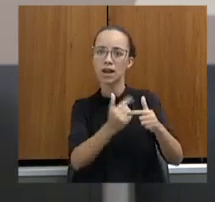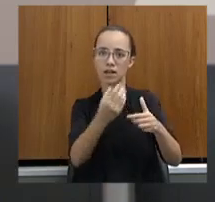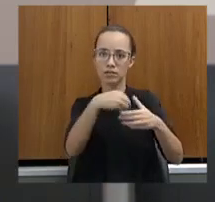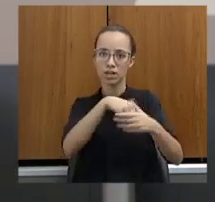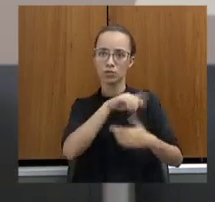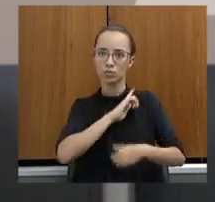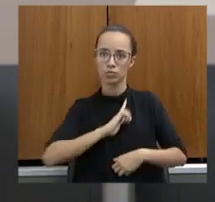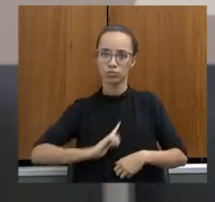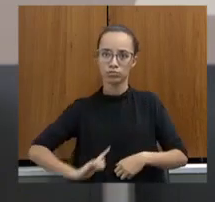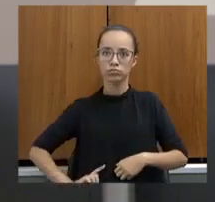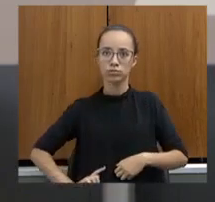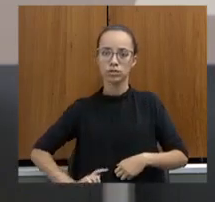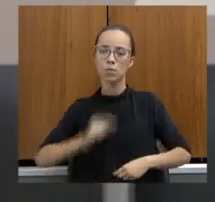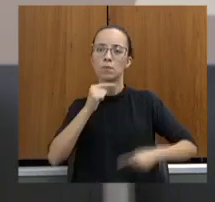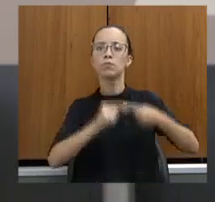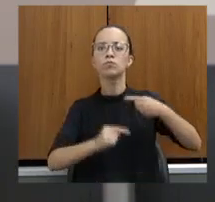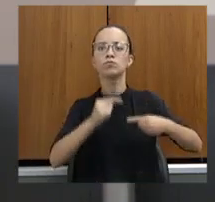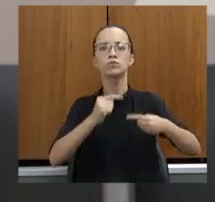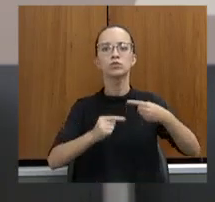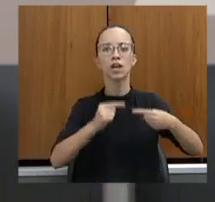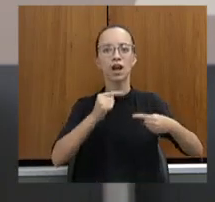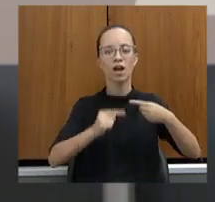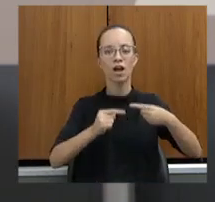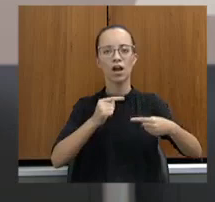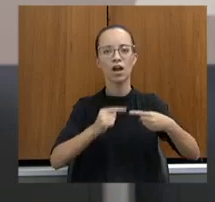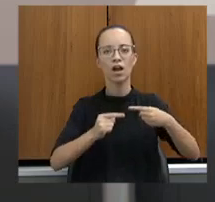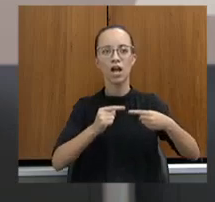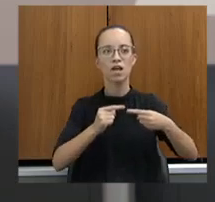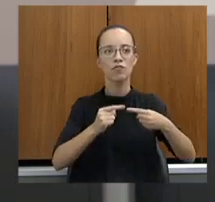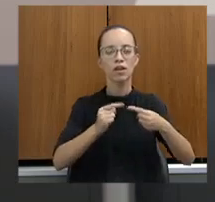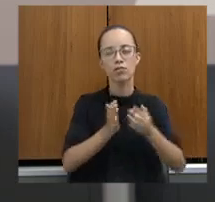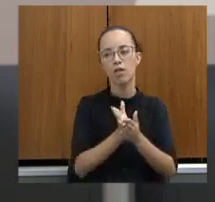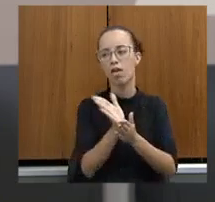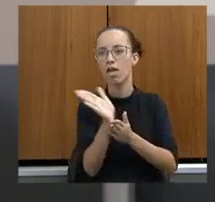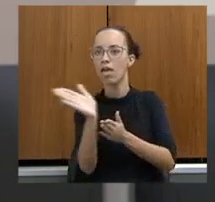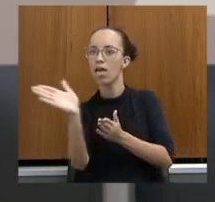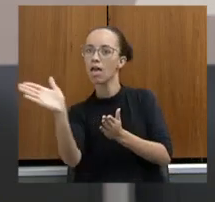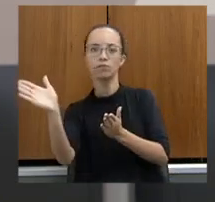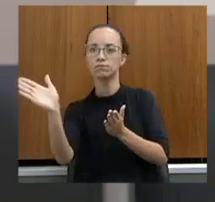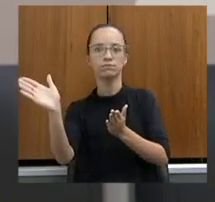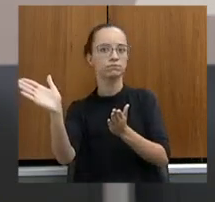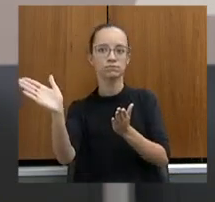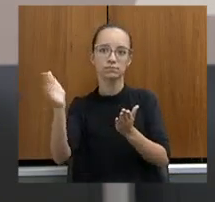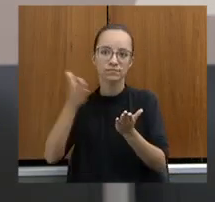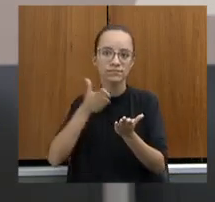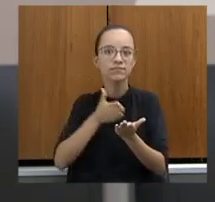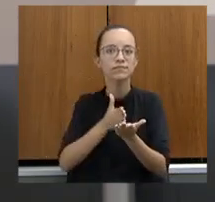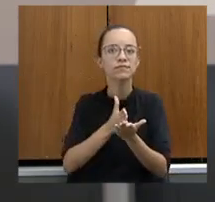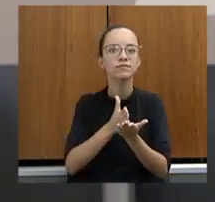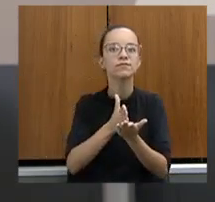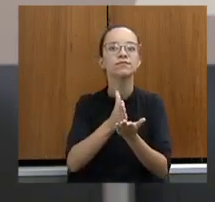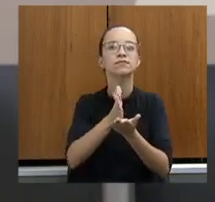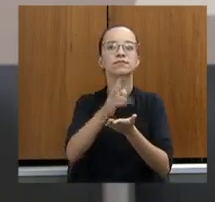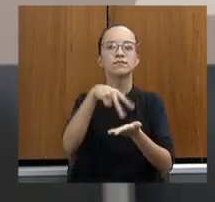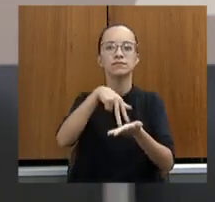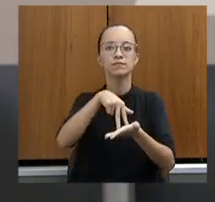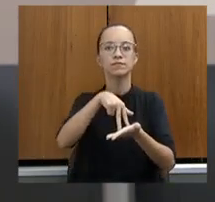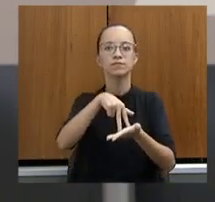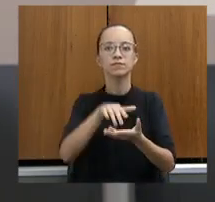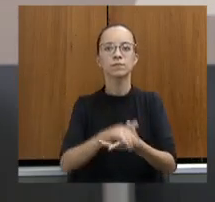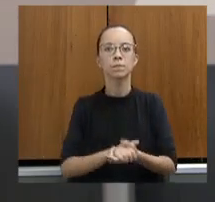governo Romeu Zema tem uma política que ela não faz malabarismo é pé no chão